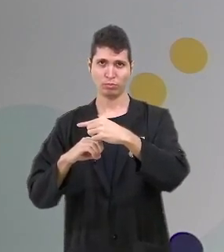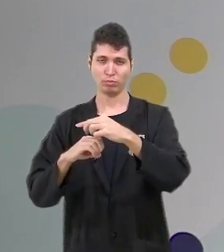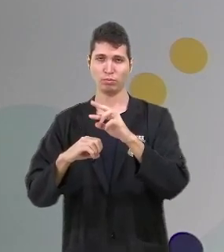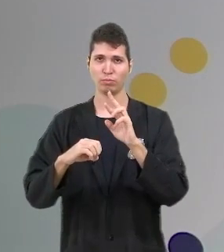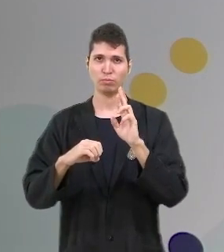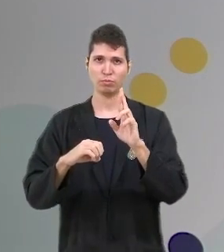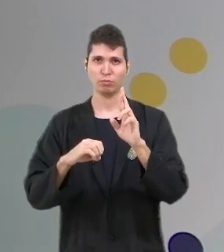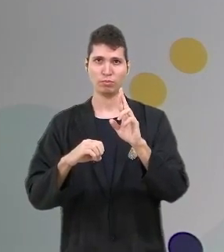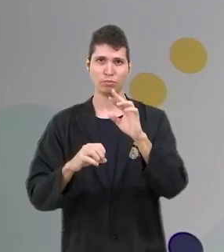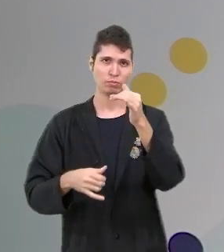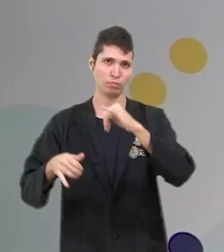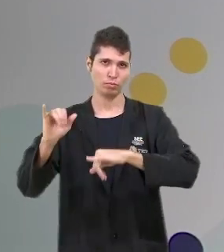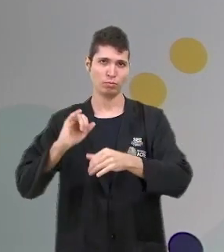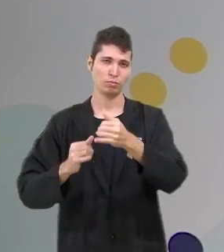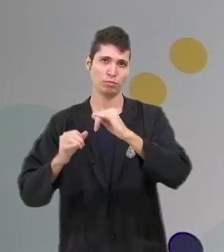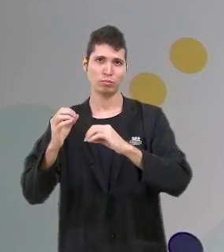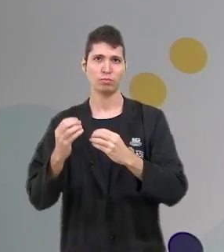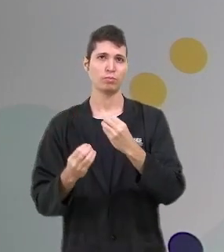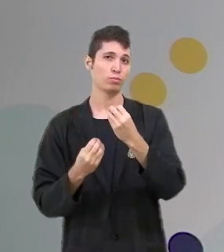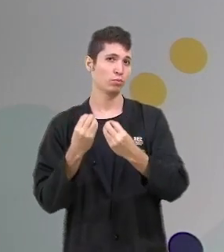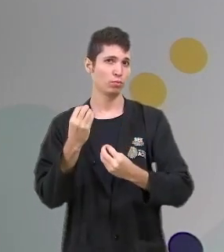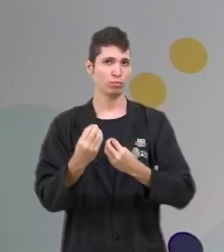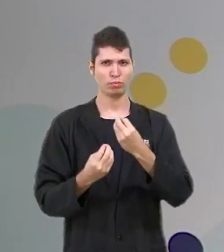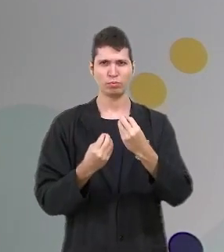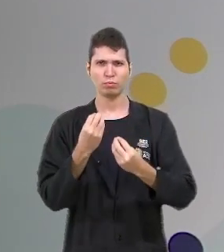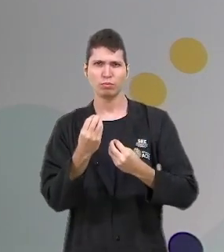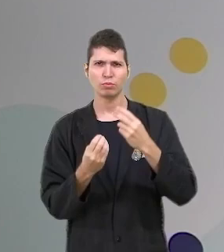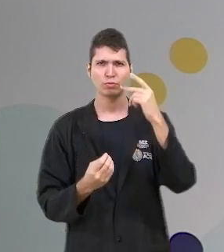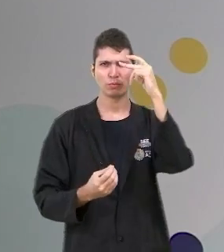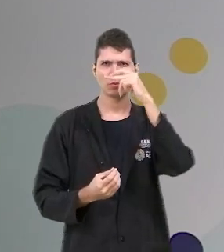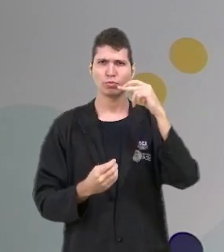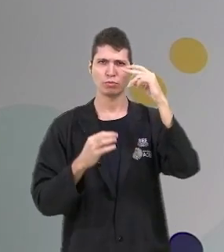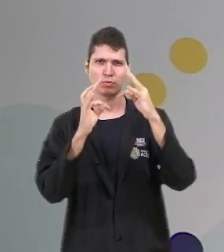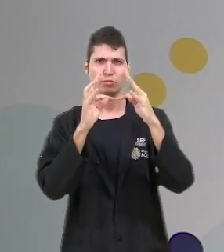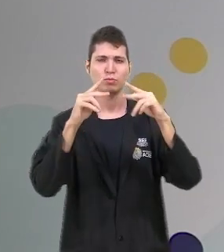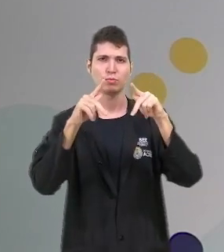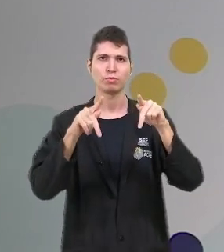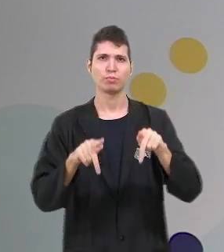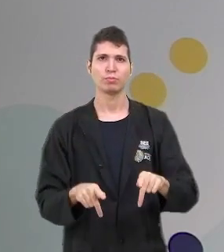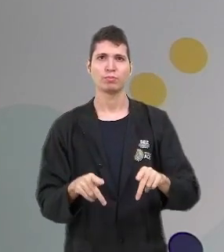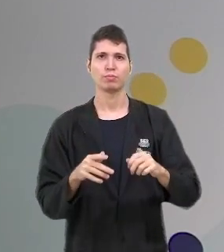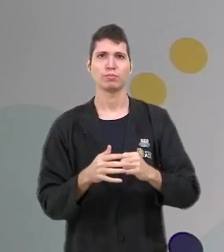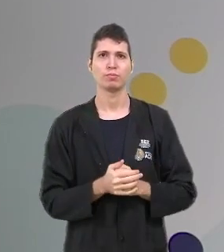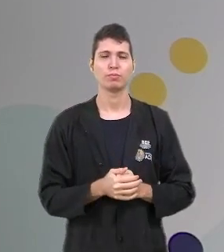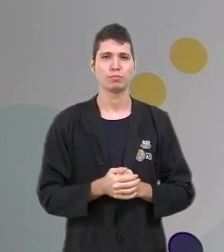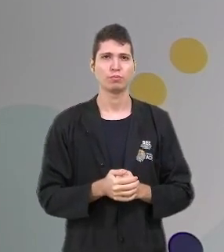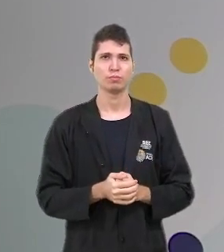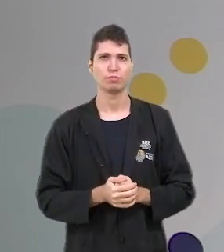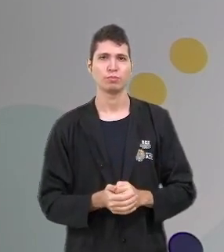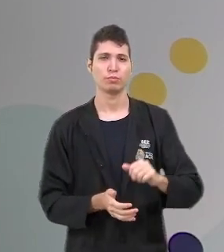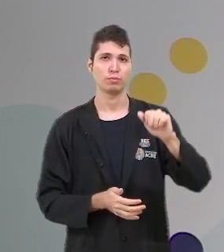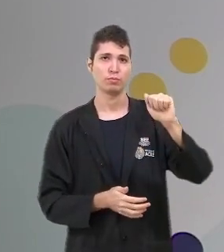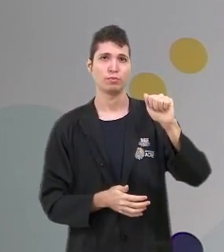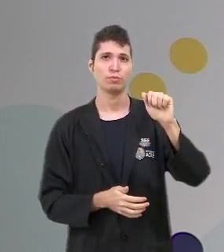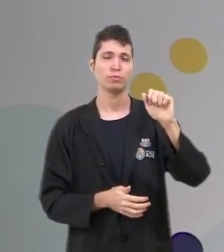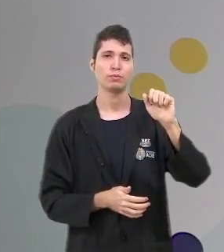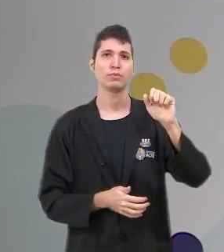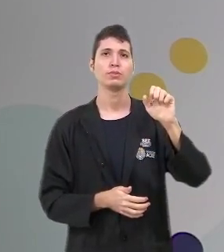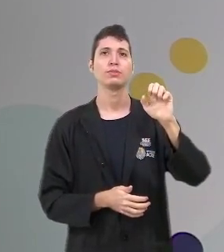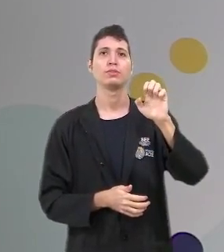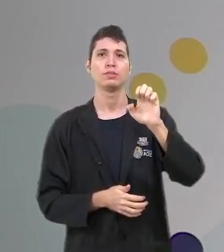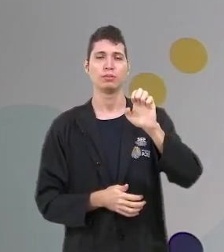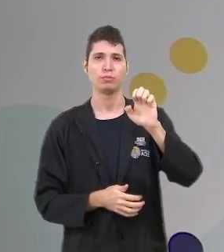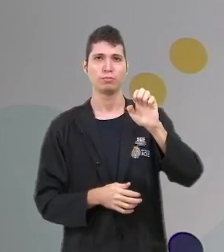Ou seja, como é que ele vai crescer, como é que eu vou conseguir observar na tabela periódica? A afinidade eletrônica, ela vai